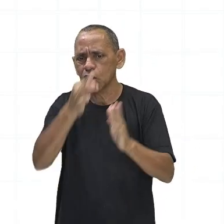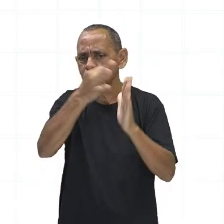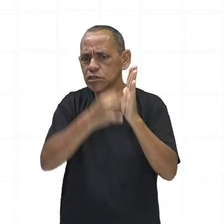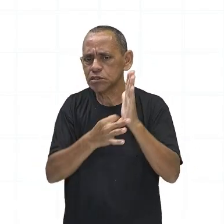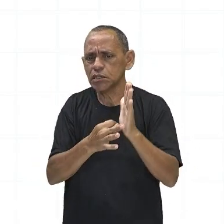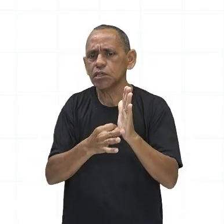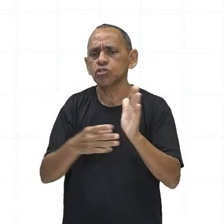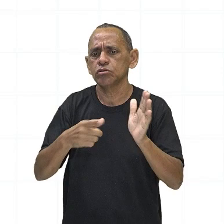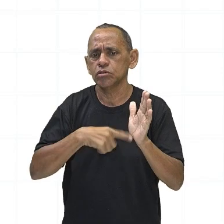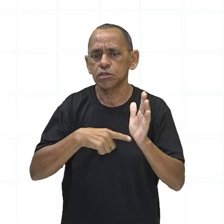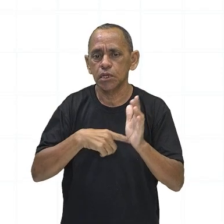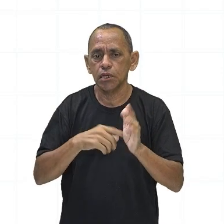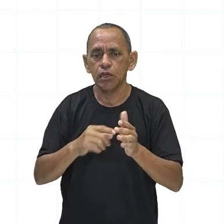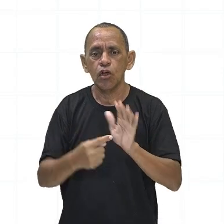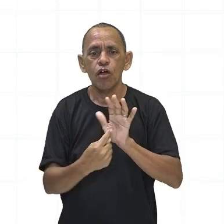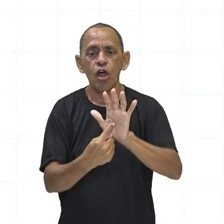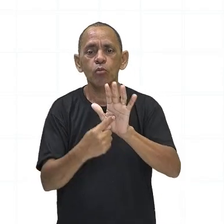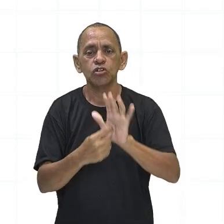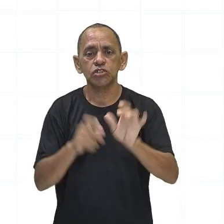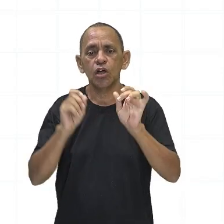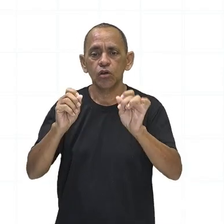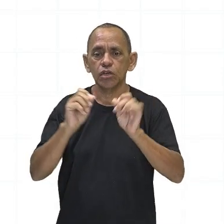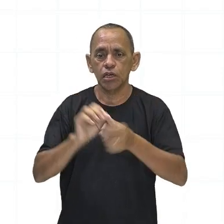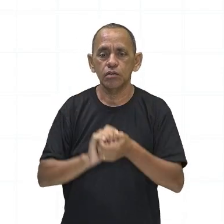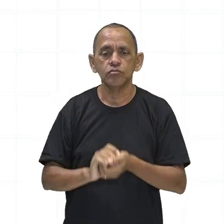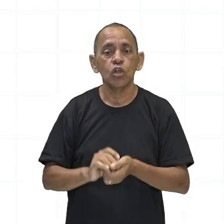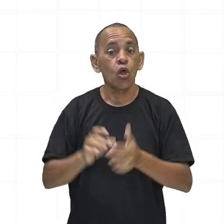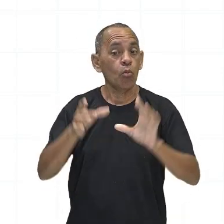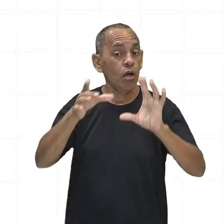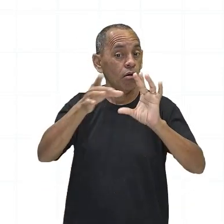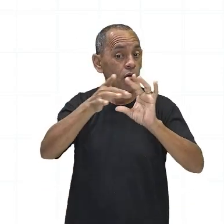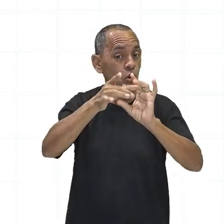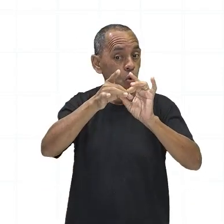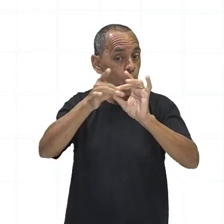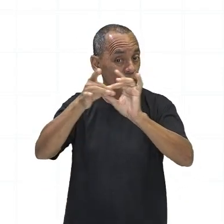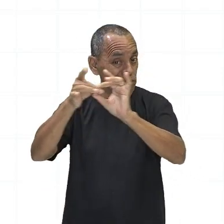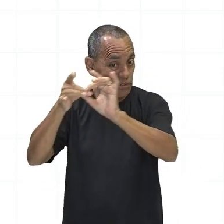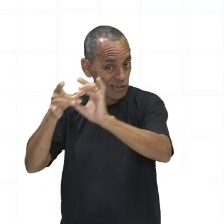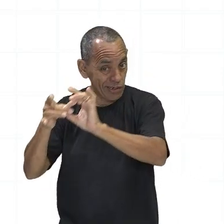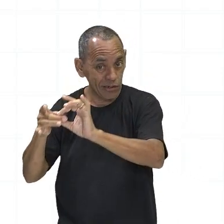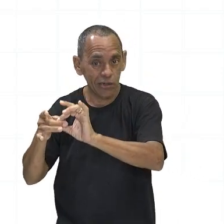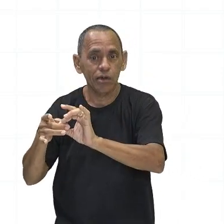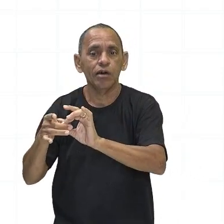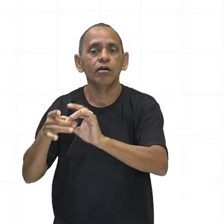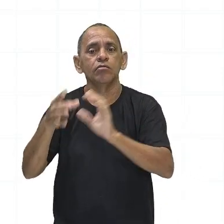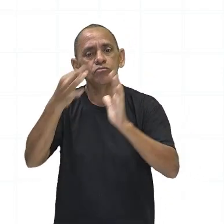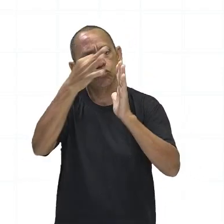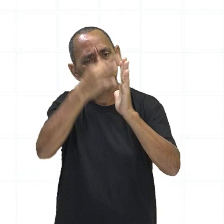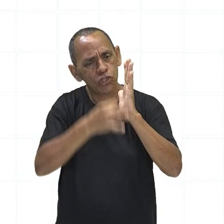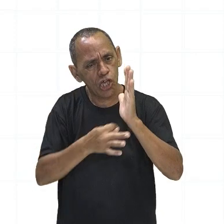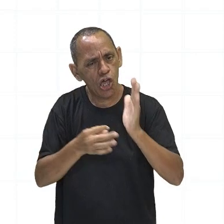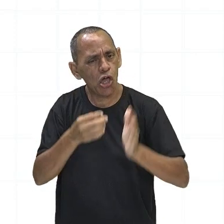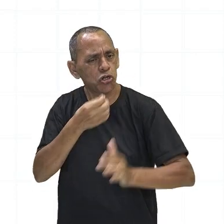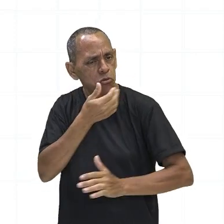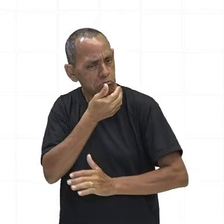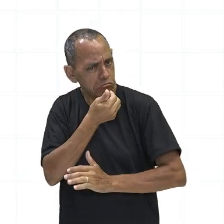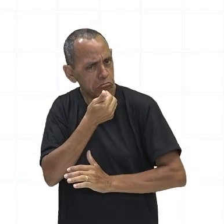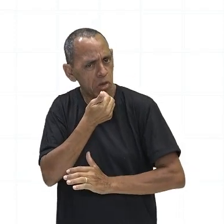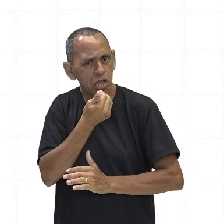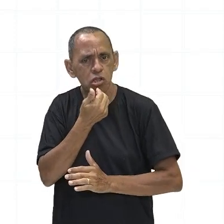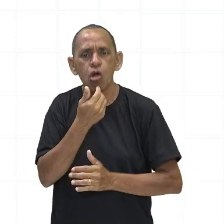ali também uma coesão do texto. Um dos trabalhos dos pronomes é tornar o texto mais elegante, tornar o texto